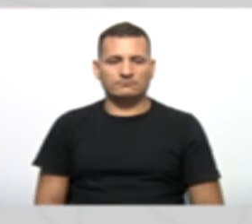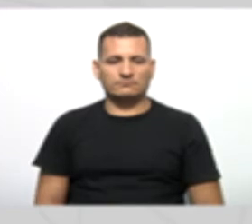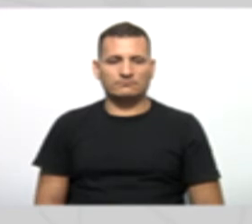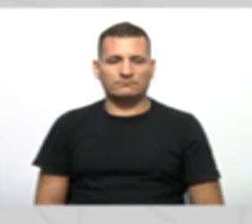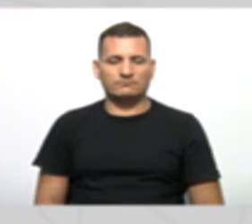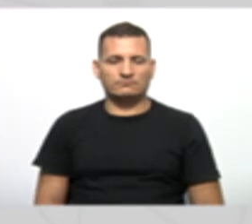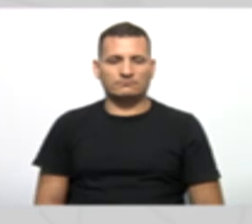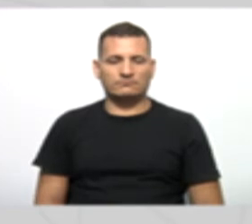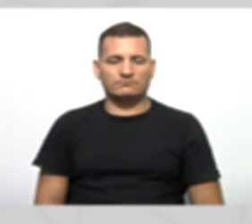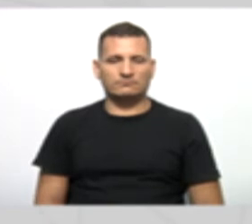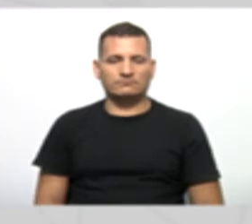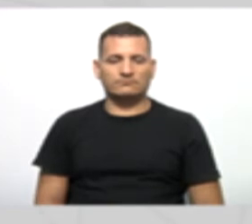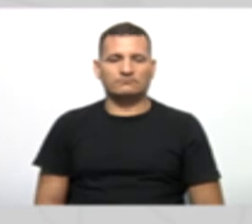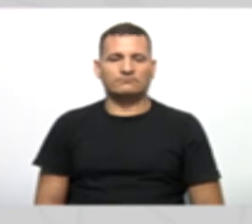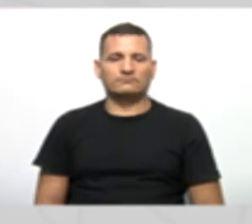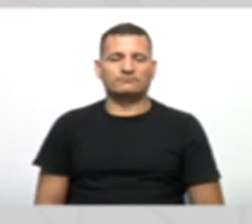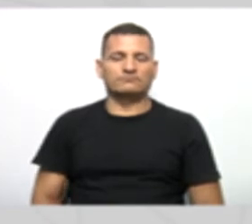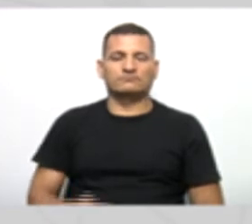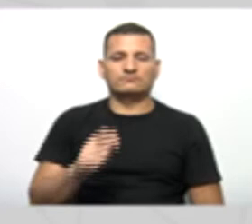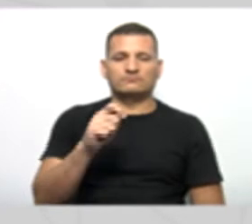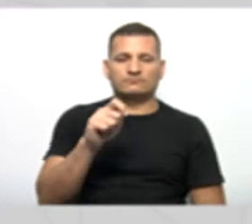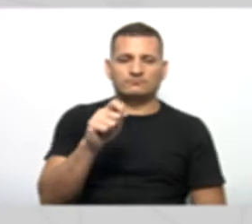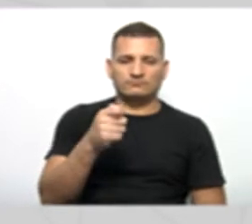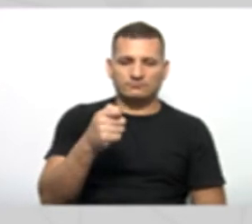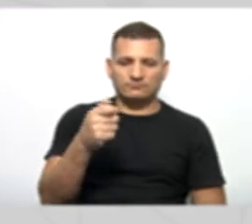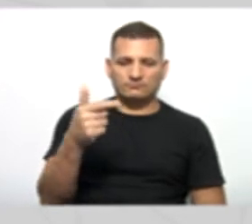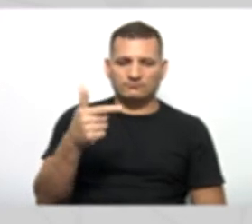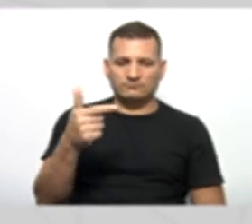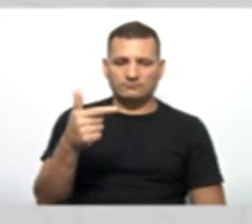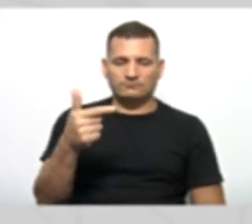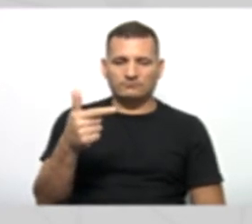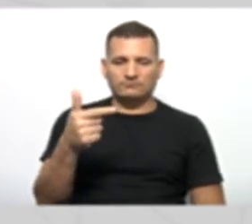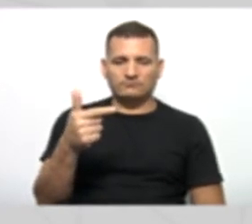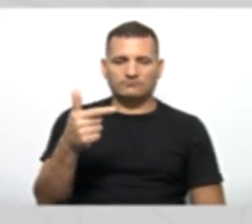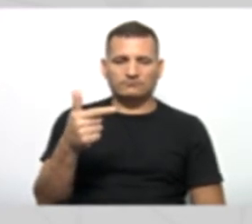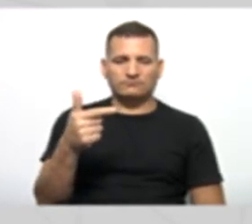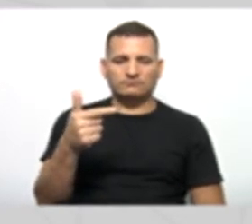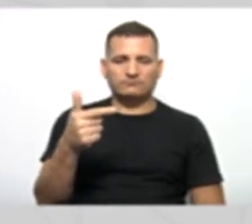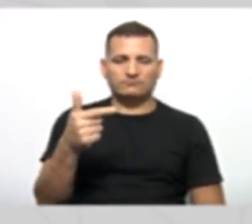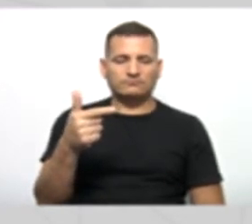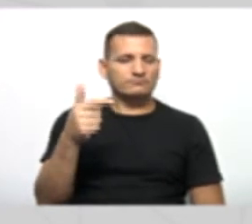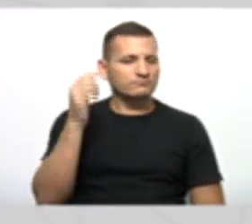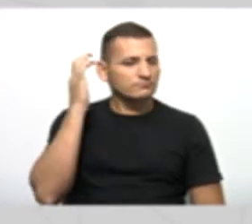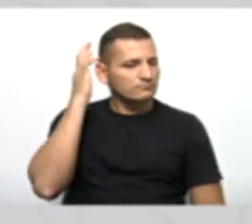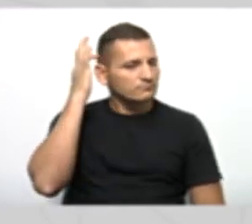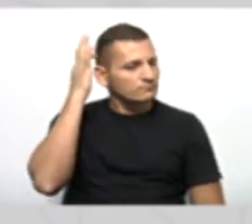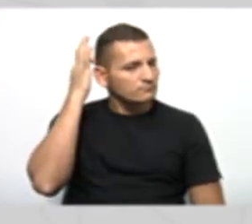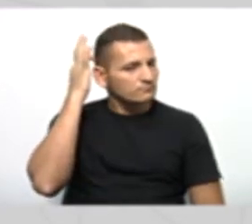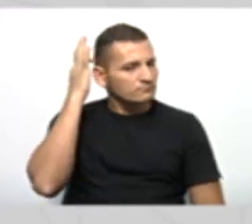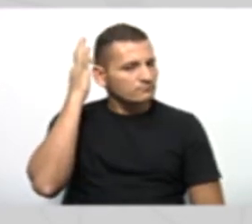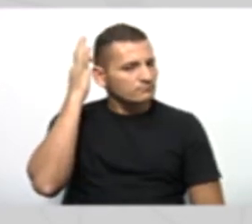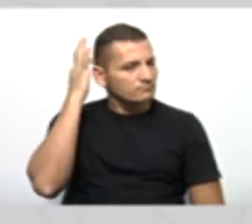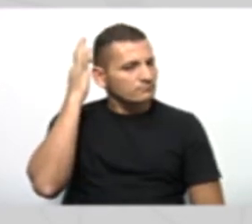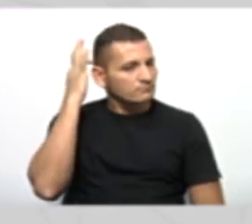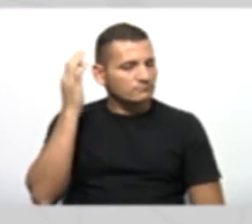nossa chave estrangeira, ok? Primeiro você tem que criar ele aqui, e depois você vai dizer que